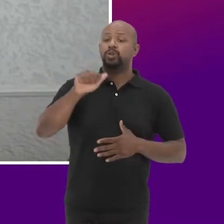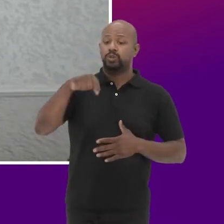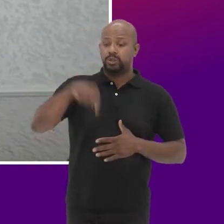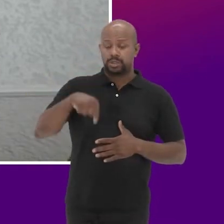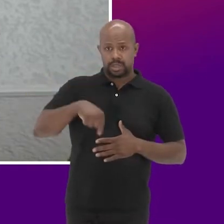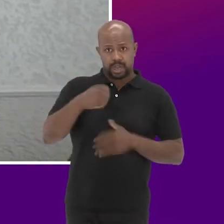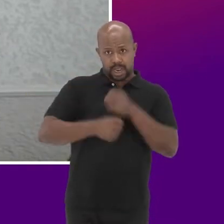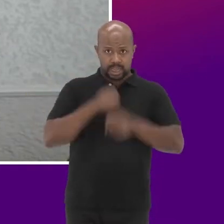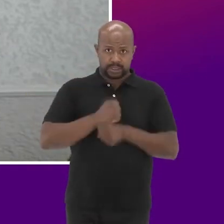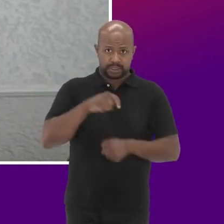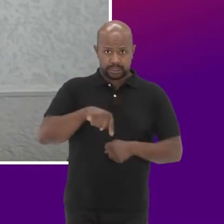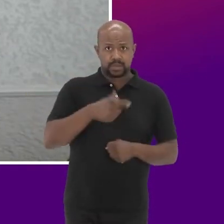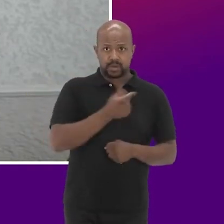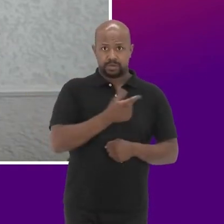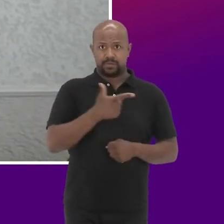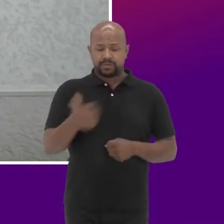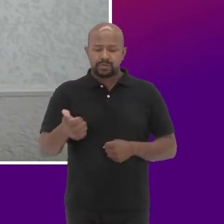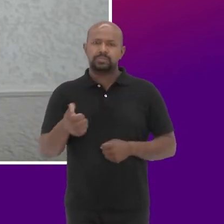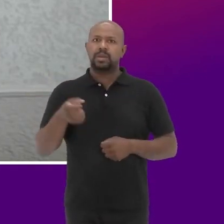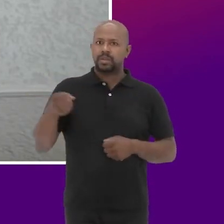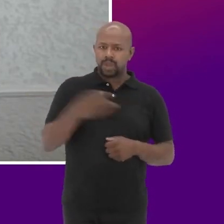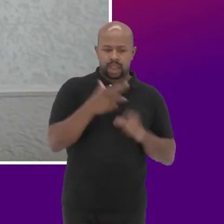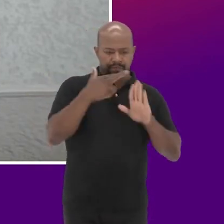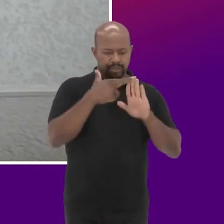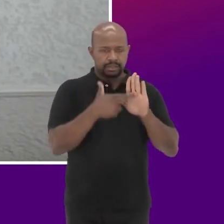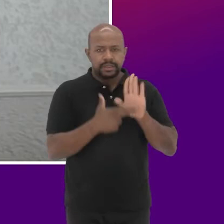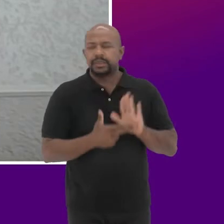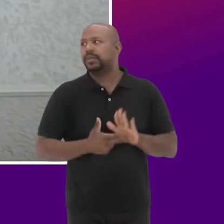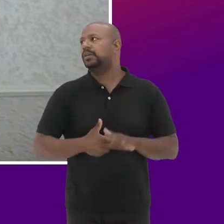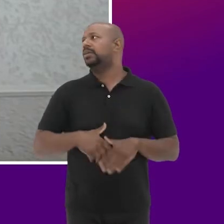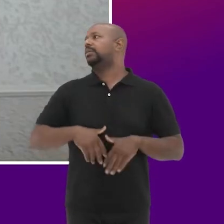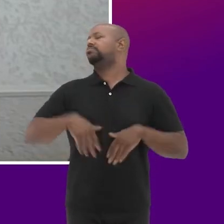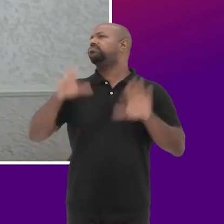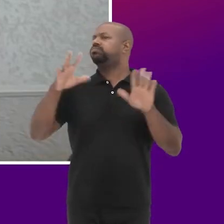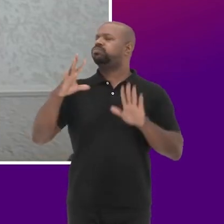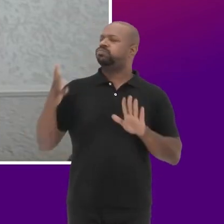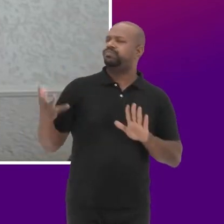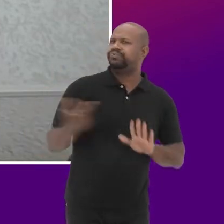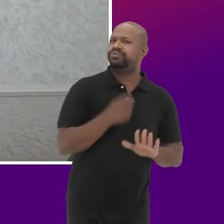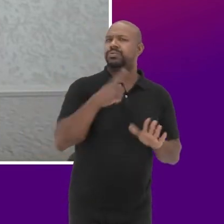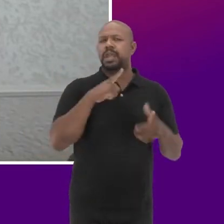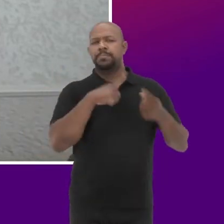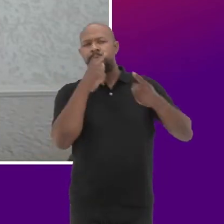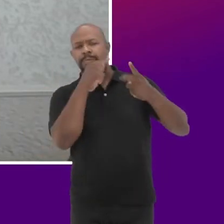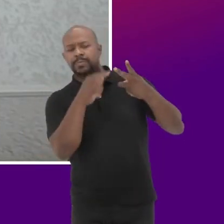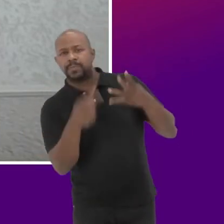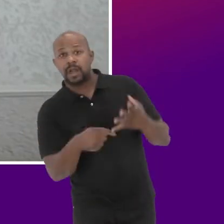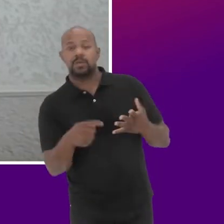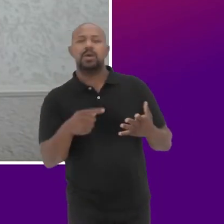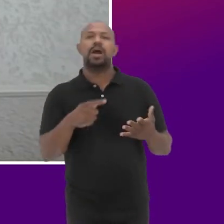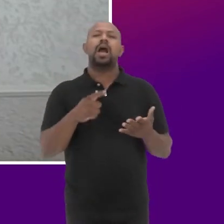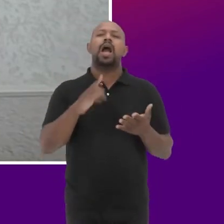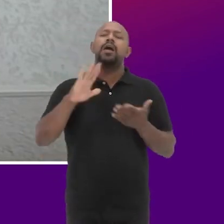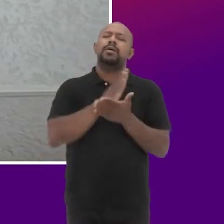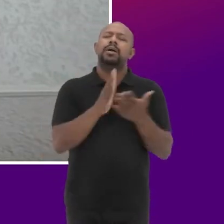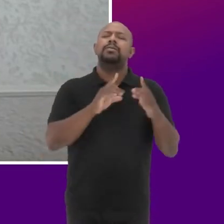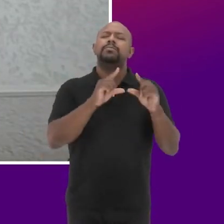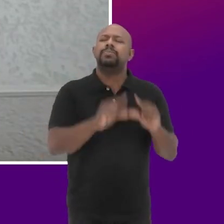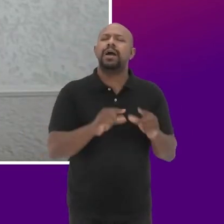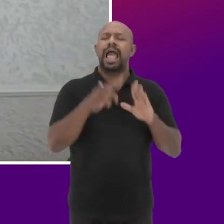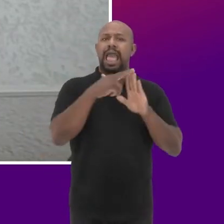de 2021. A nova regulação é muito mais principiológica, com a extinção de